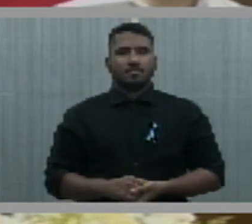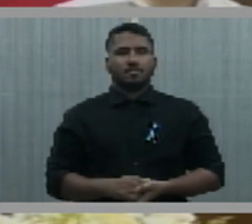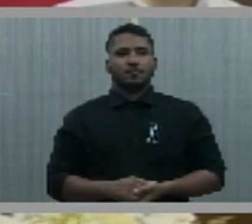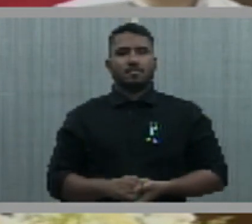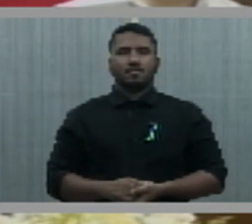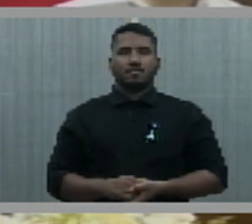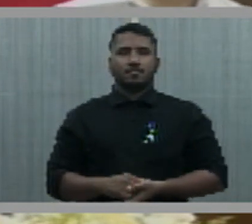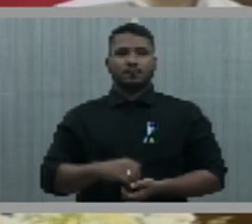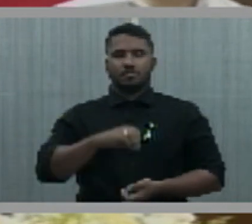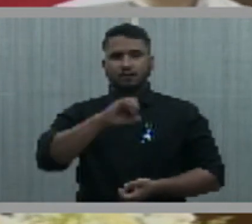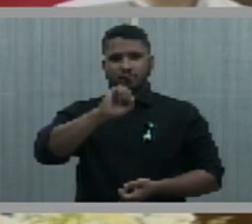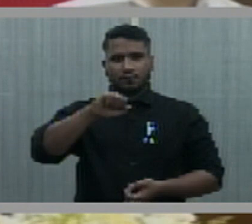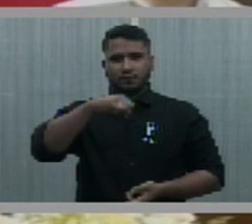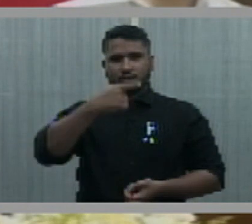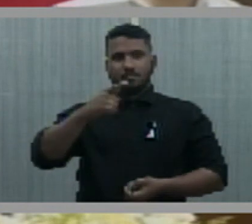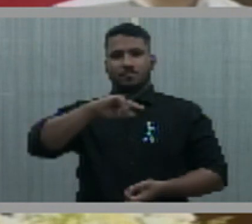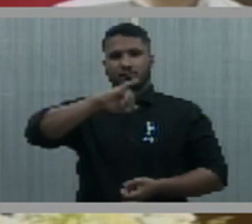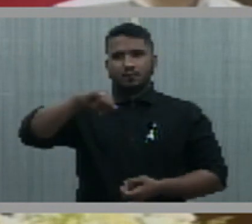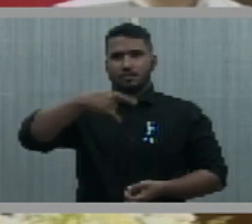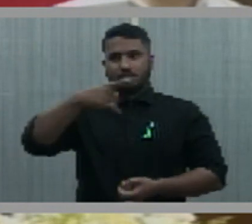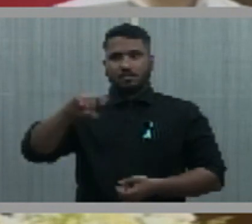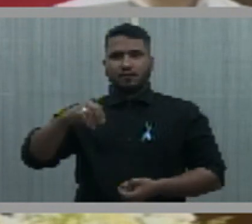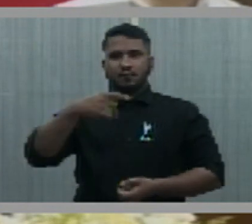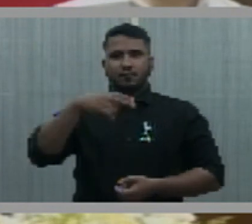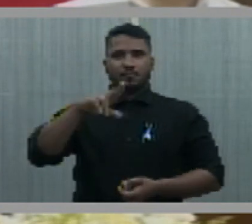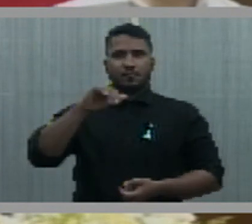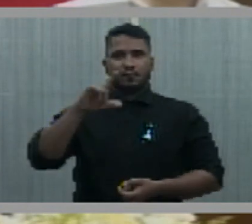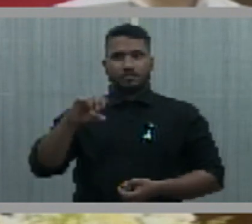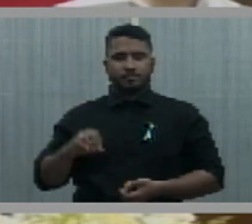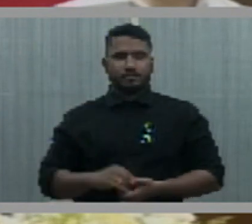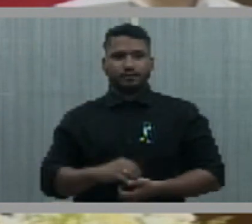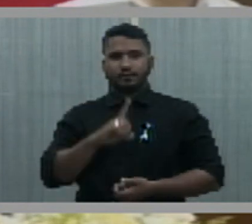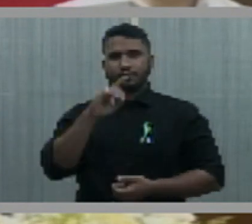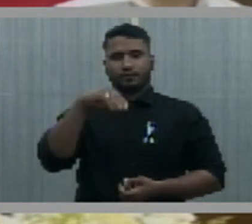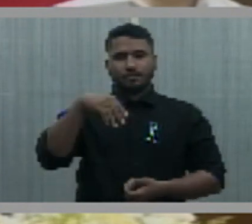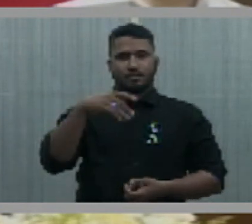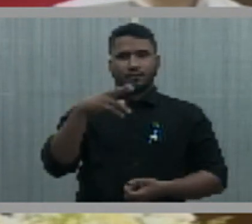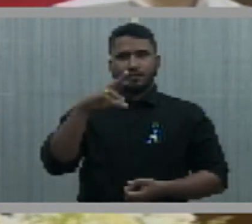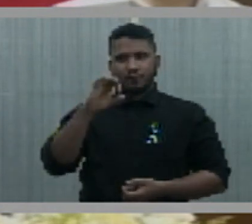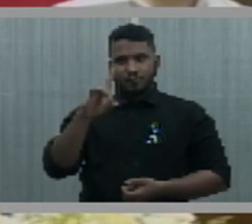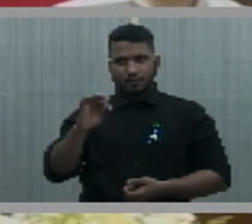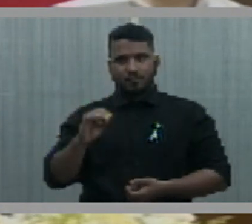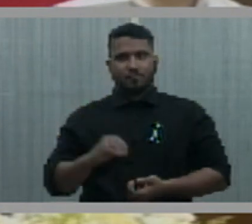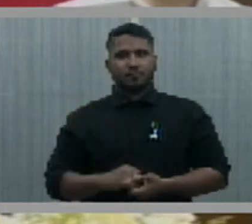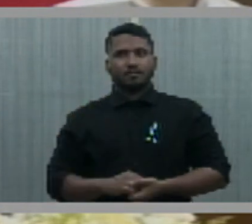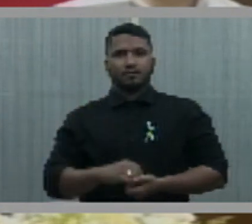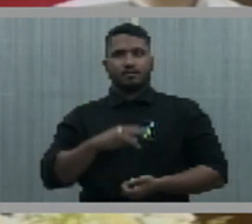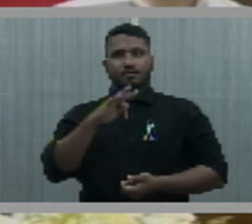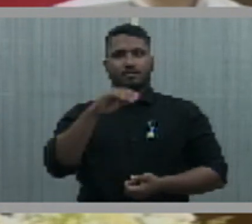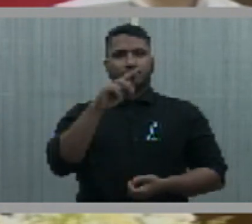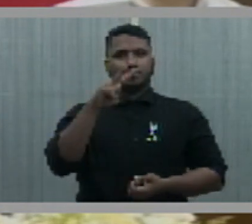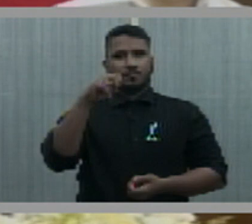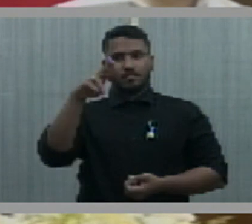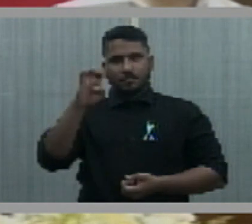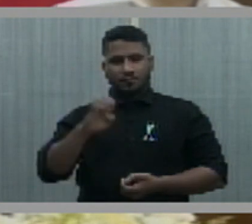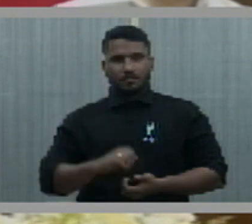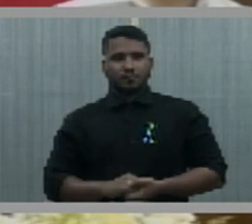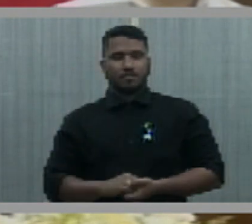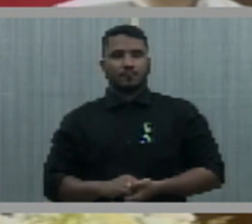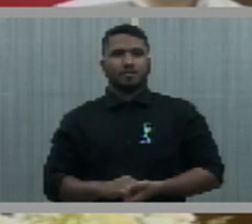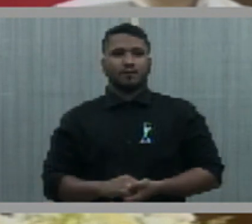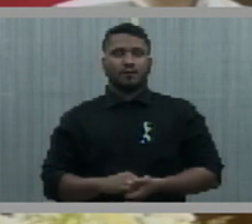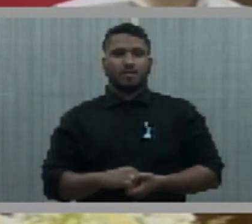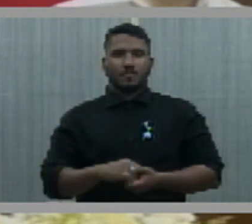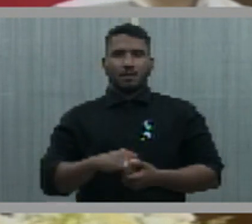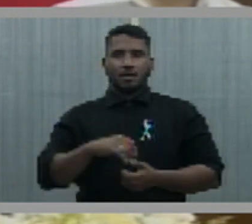São João Paulo, né? Dom Marcos Tavoni, como bispo diocesano de Bom Jesus do Gurgueia,